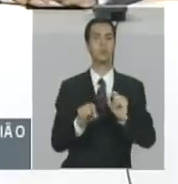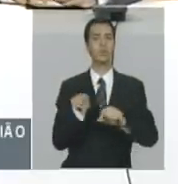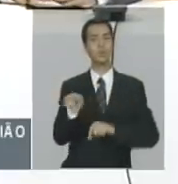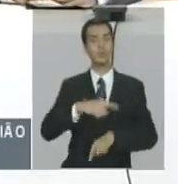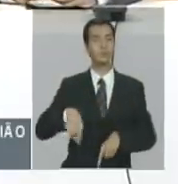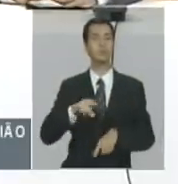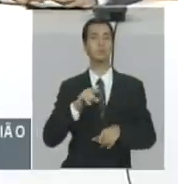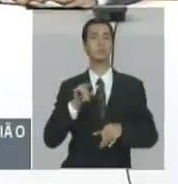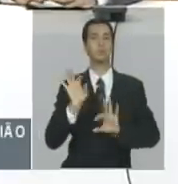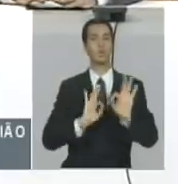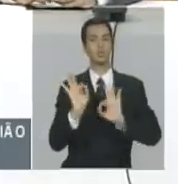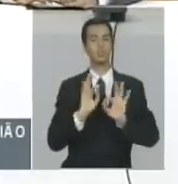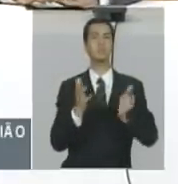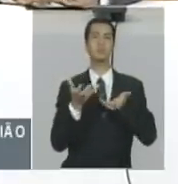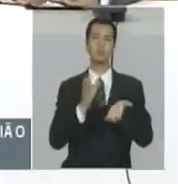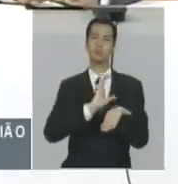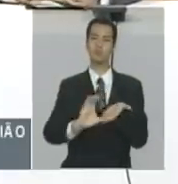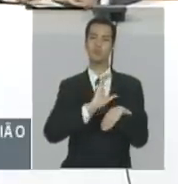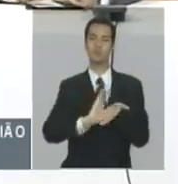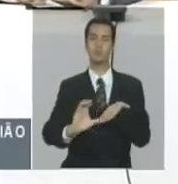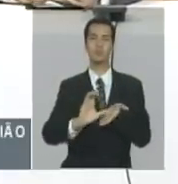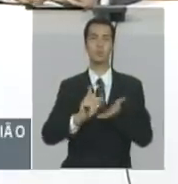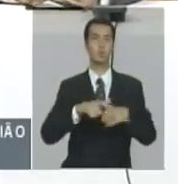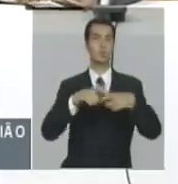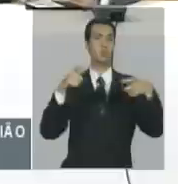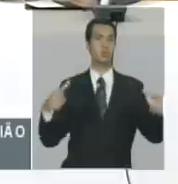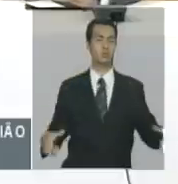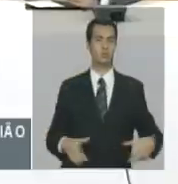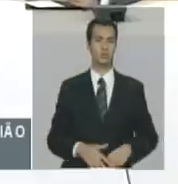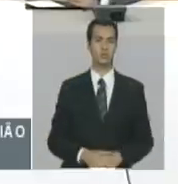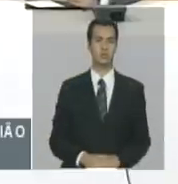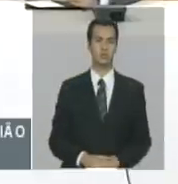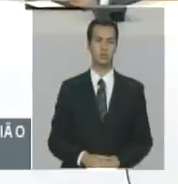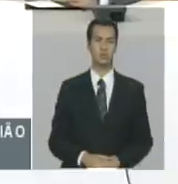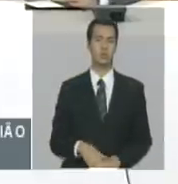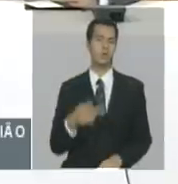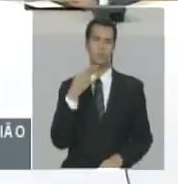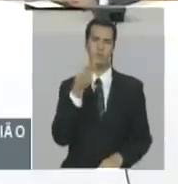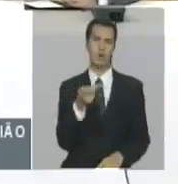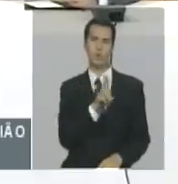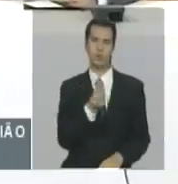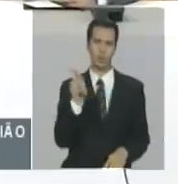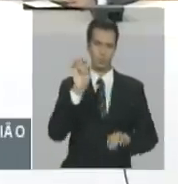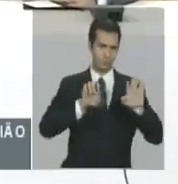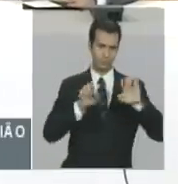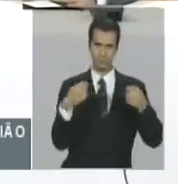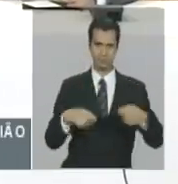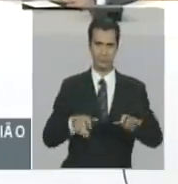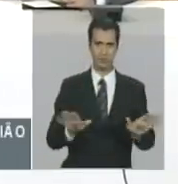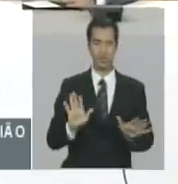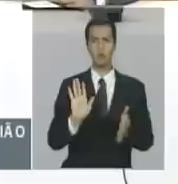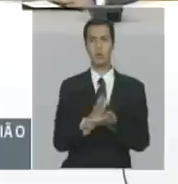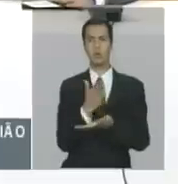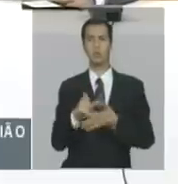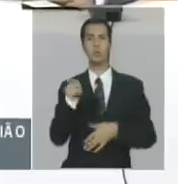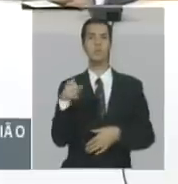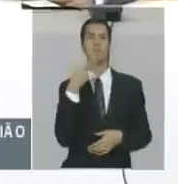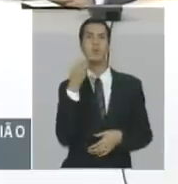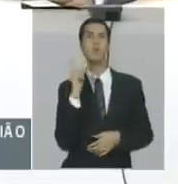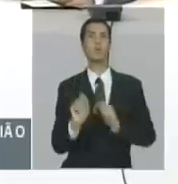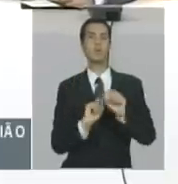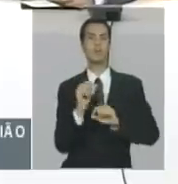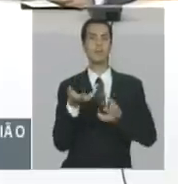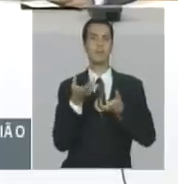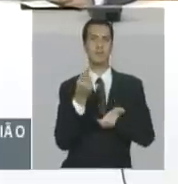investimento de grande magnitude. Nós ouvimos ali, eu não vou citar as empresas, mas um falou em 15